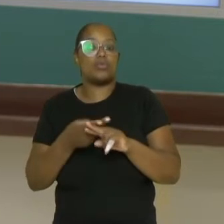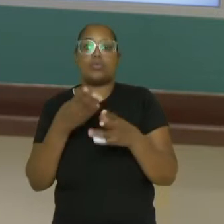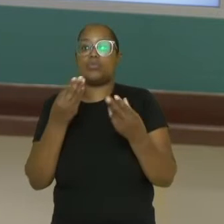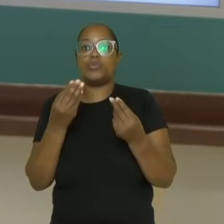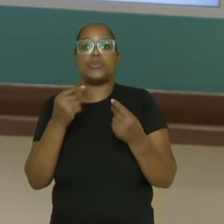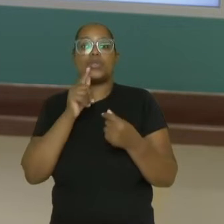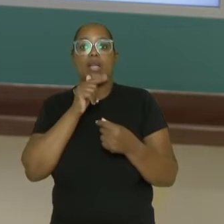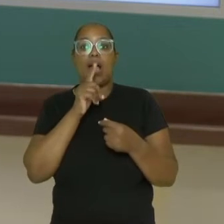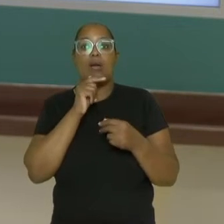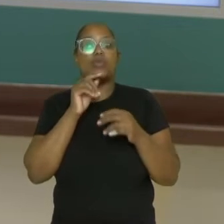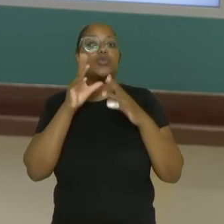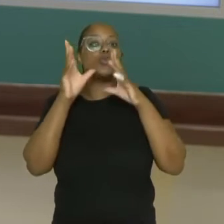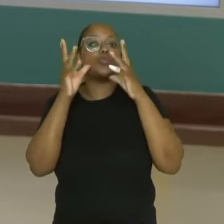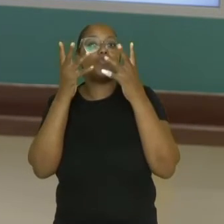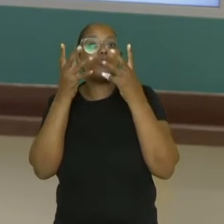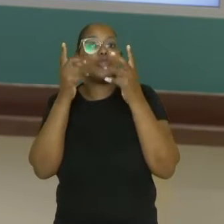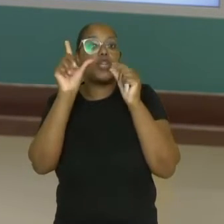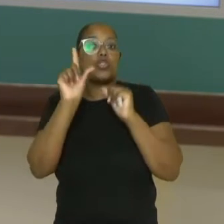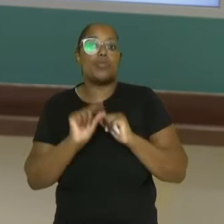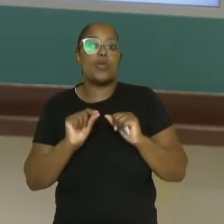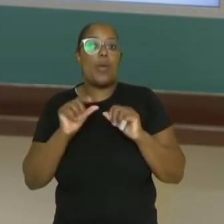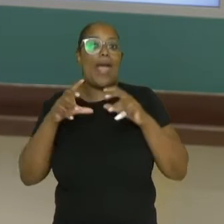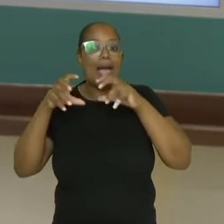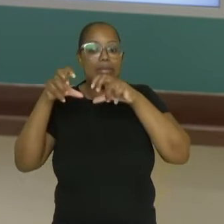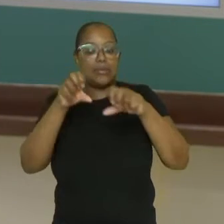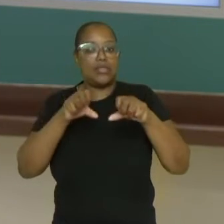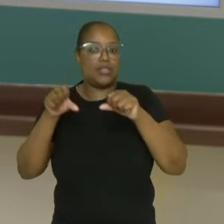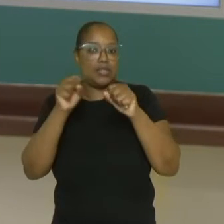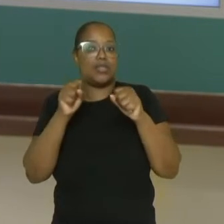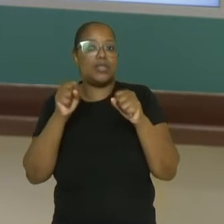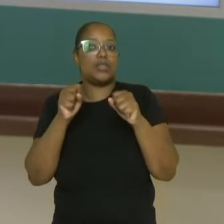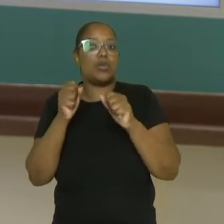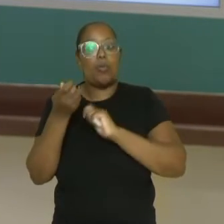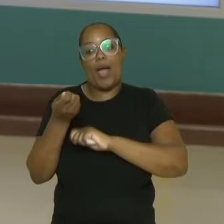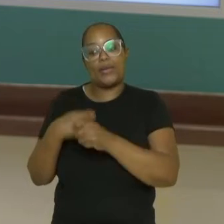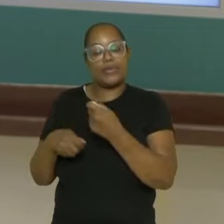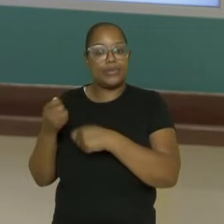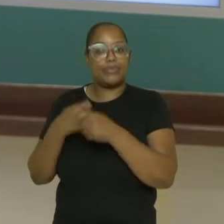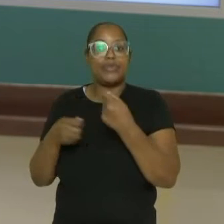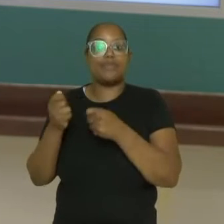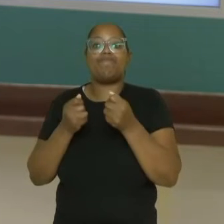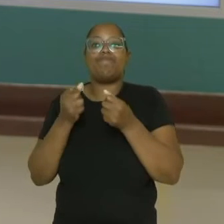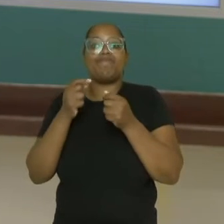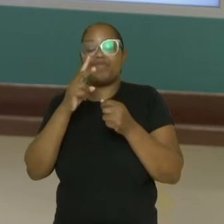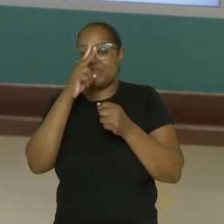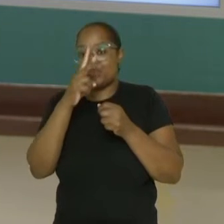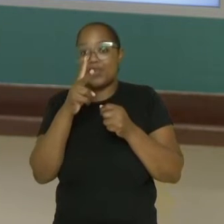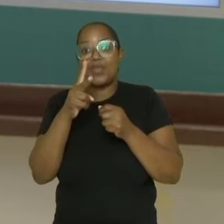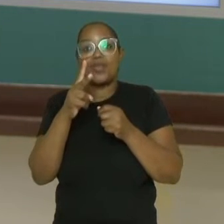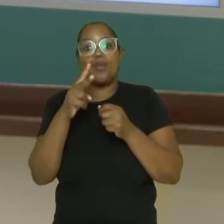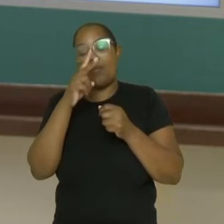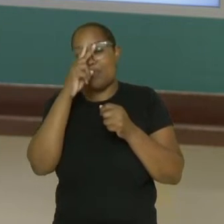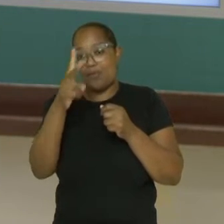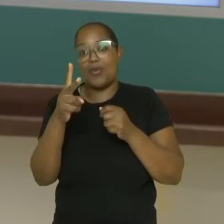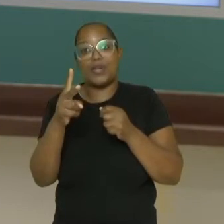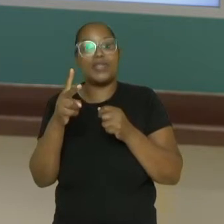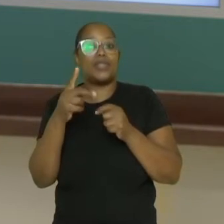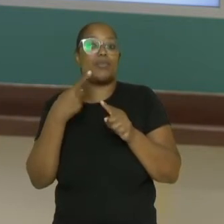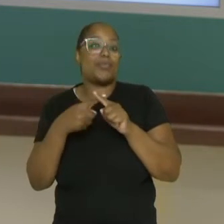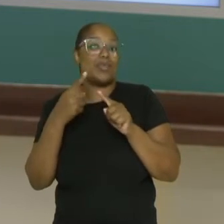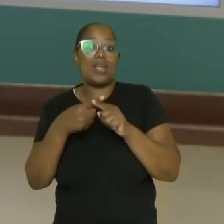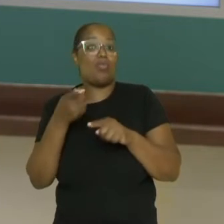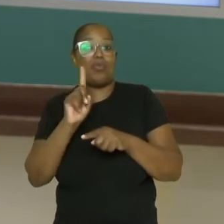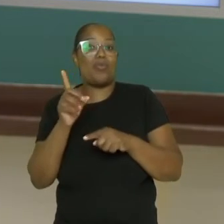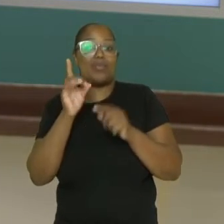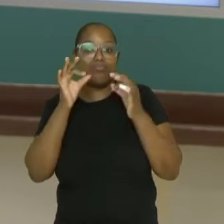de seca precisa às vezes fazer ali, né, uma economia forçada aí, né? E não é legal, né? Tá